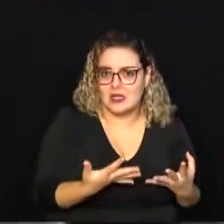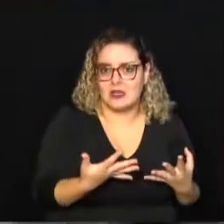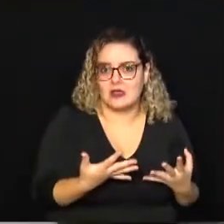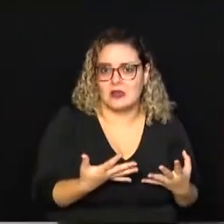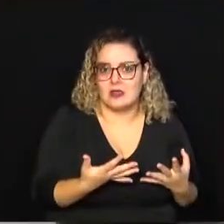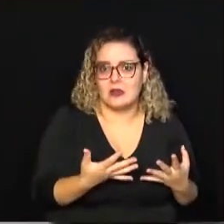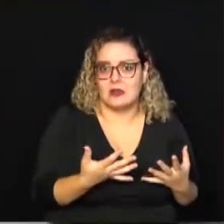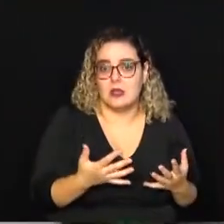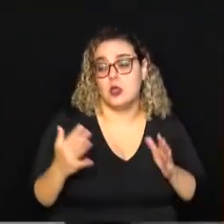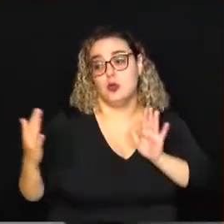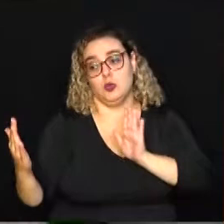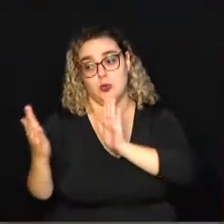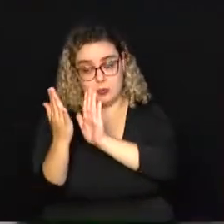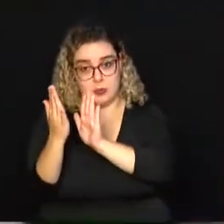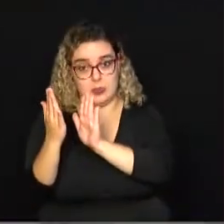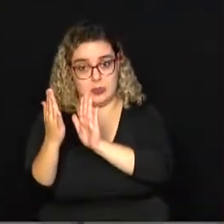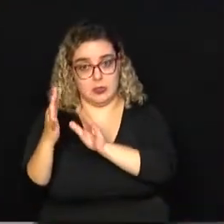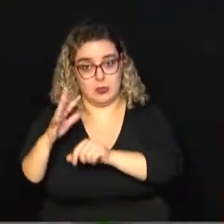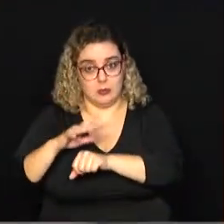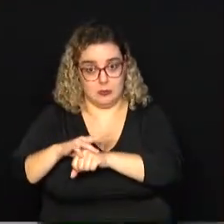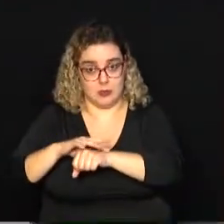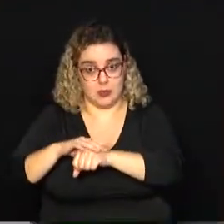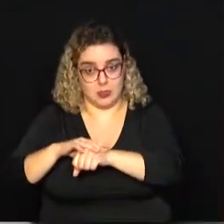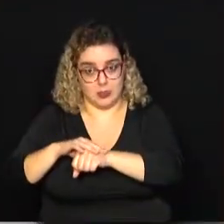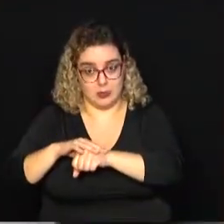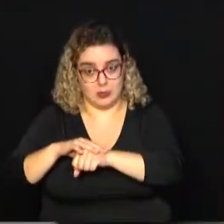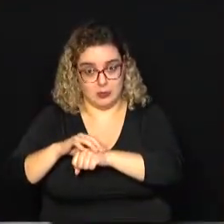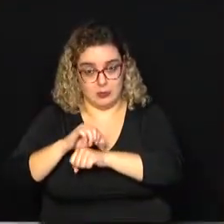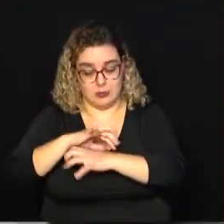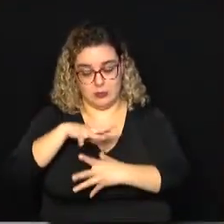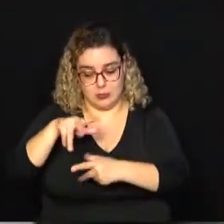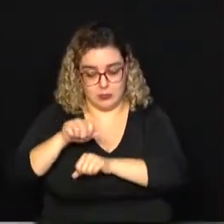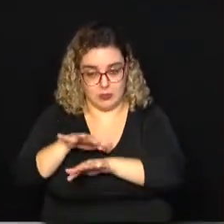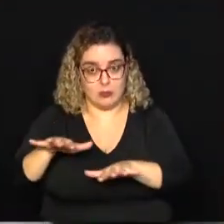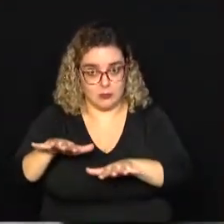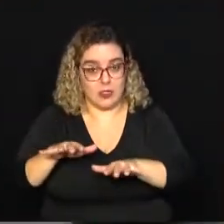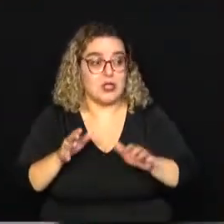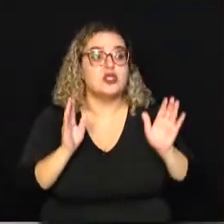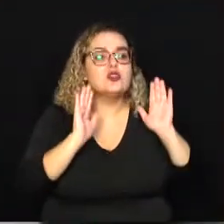no enfrentamento da pandemia apenas dentro do hospital vai